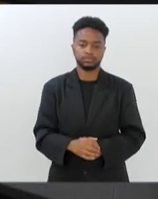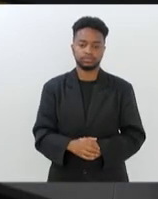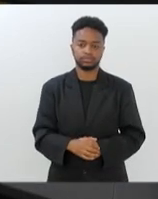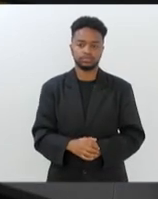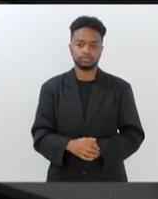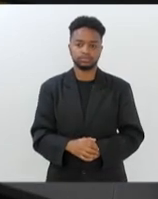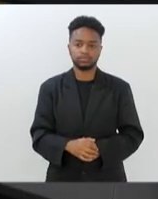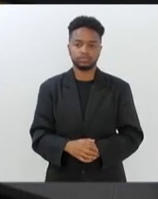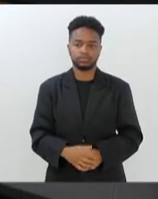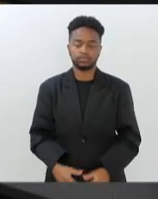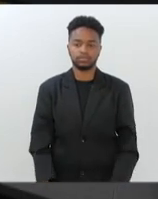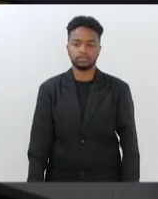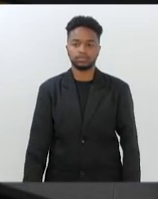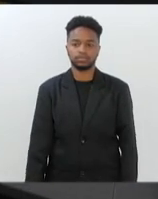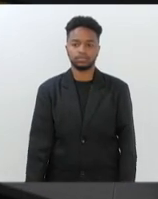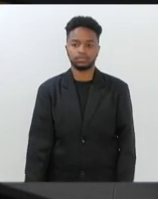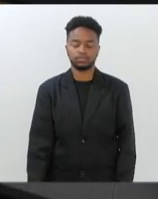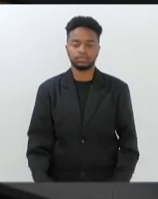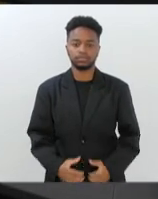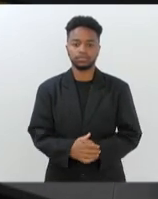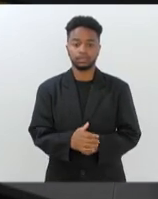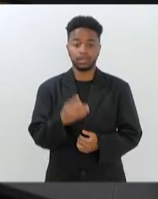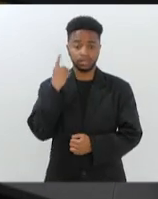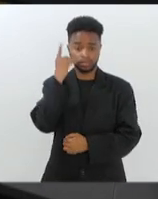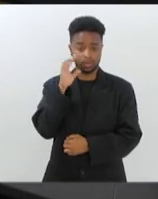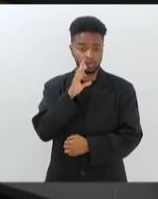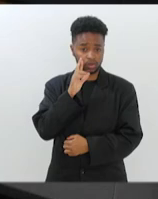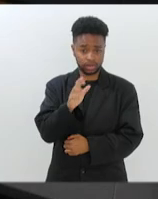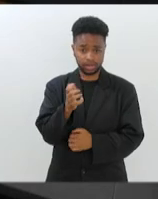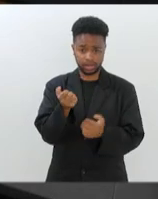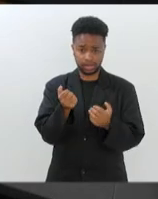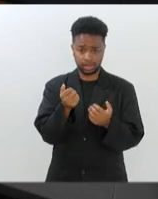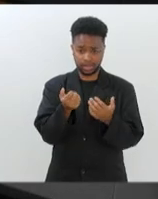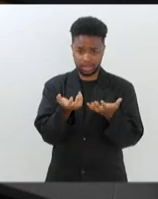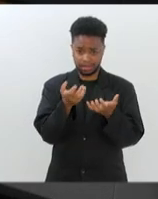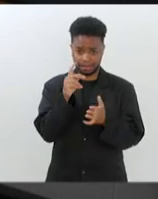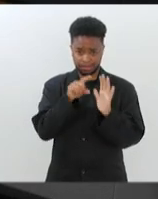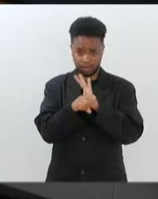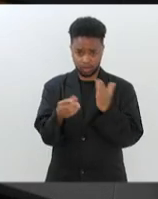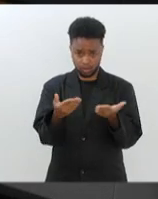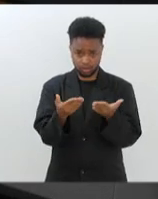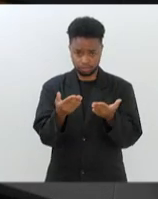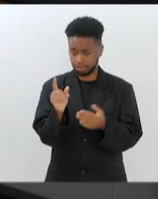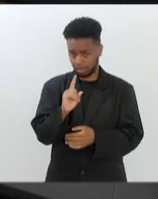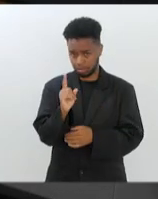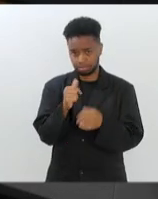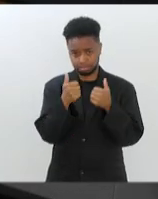população rodo am quer fazer algum questionamento primeiro bloco não